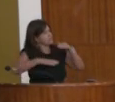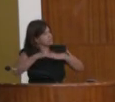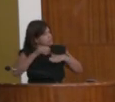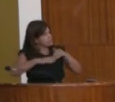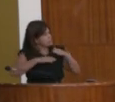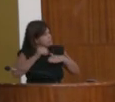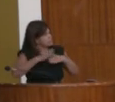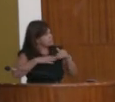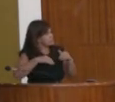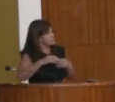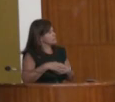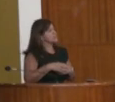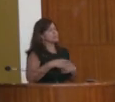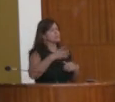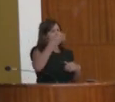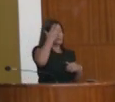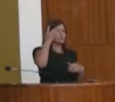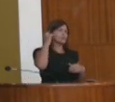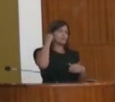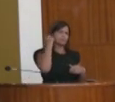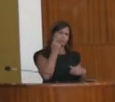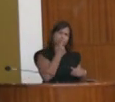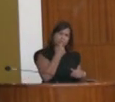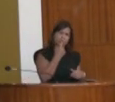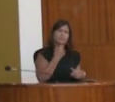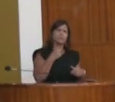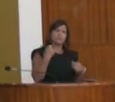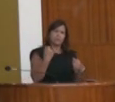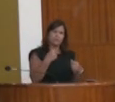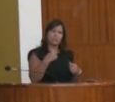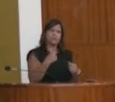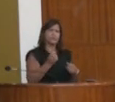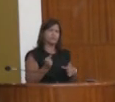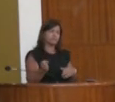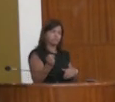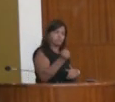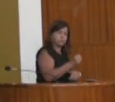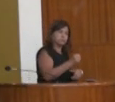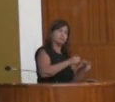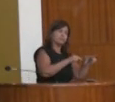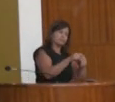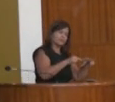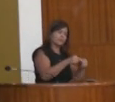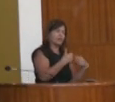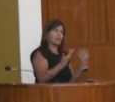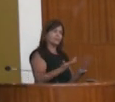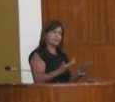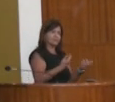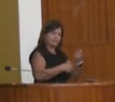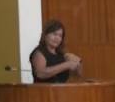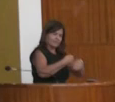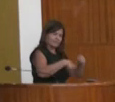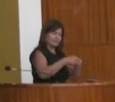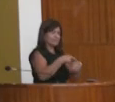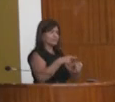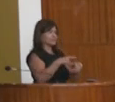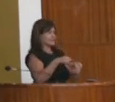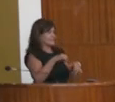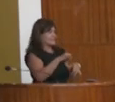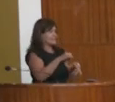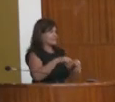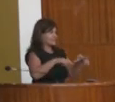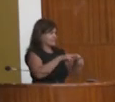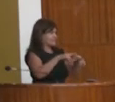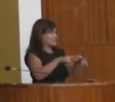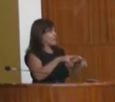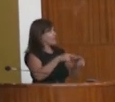delas com deficiência auditiva, vai poder entrar no mercado de trabalho, se for trabalhar no Royal, por exemplo,